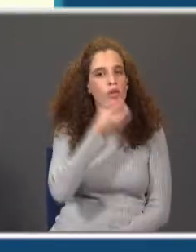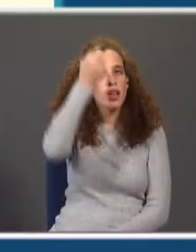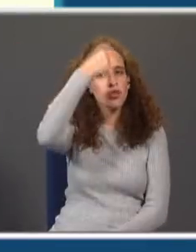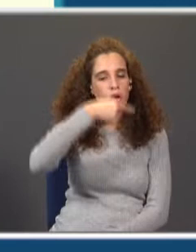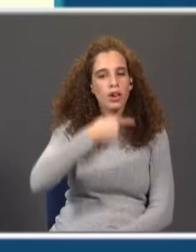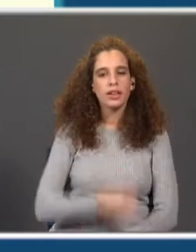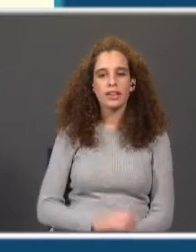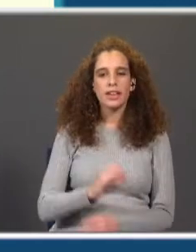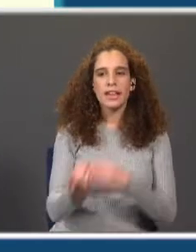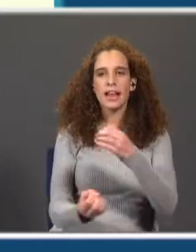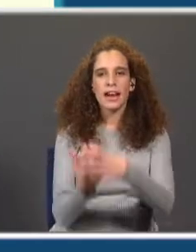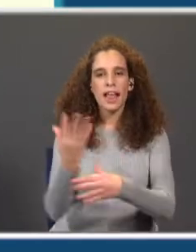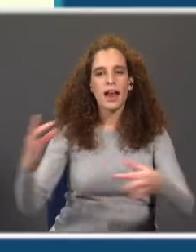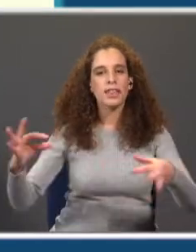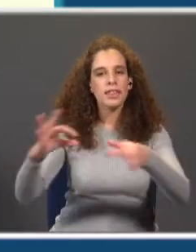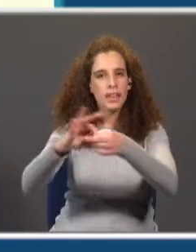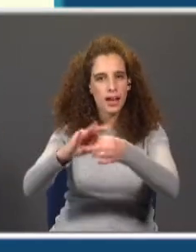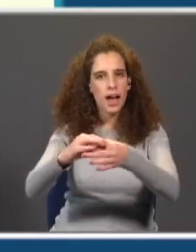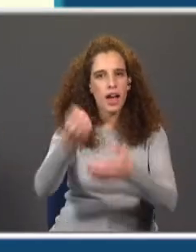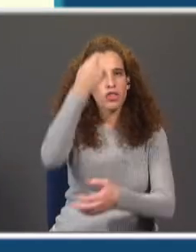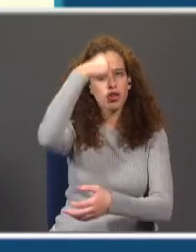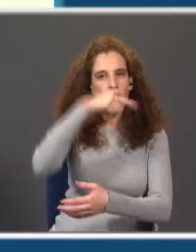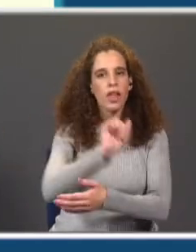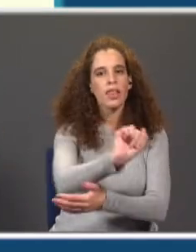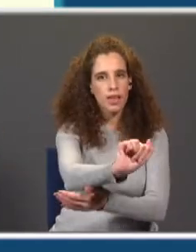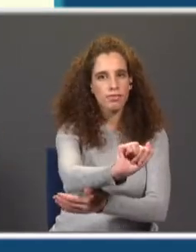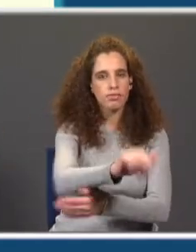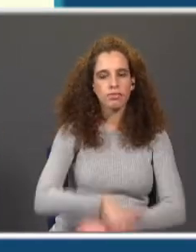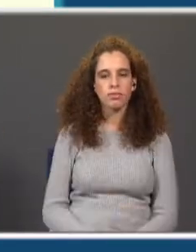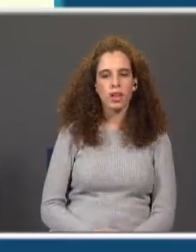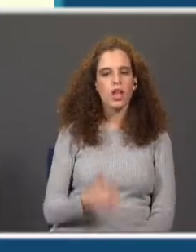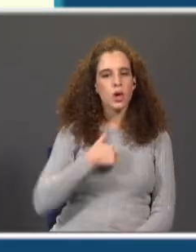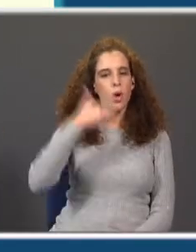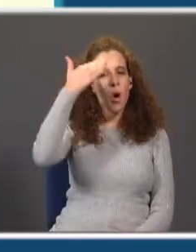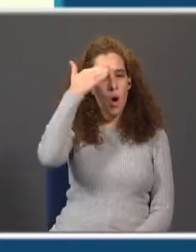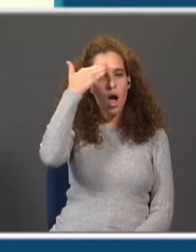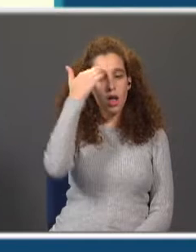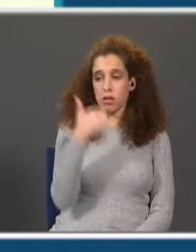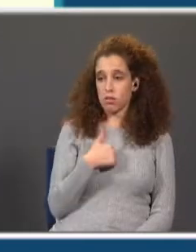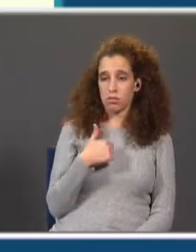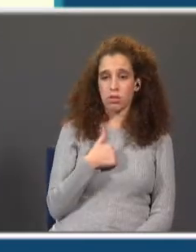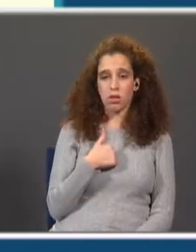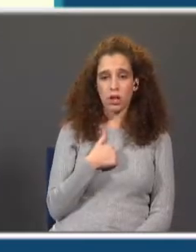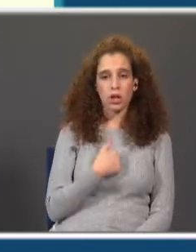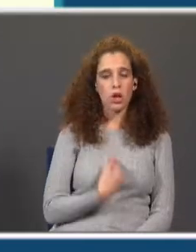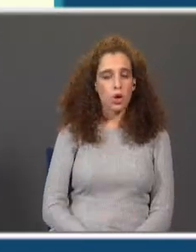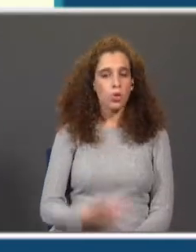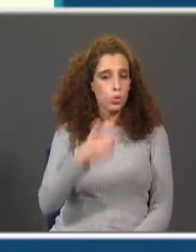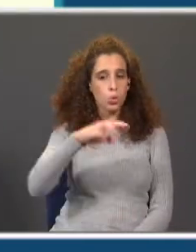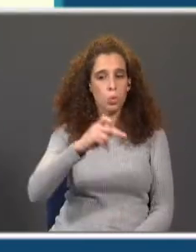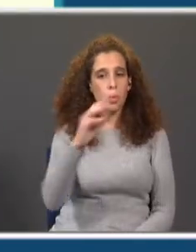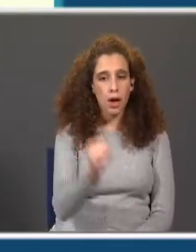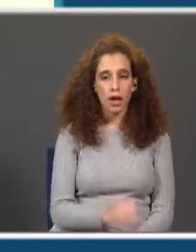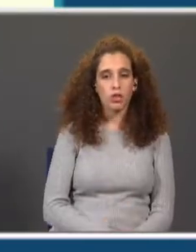função de criar ligações a essas histórias. Eu acho que tanto eu como o Paris, como o Tomás, estamos os três